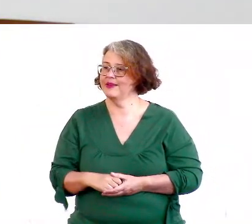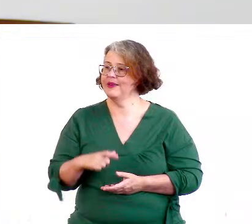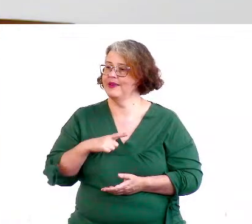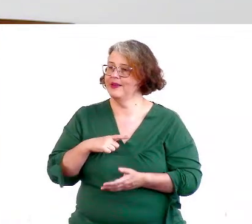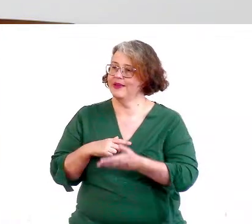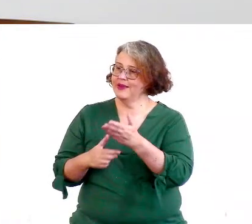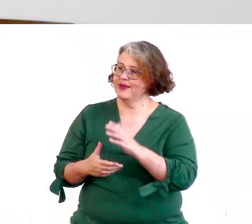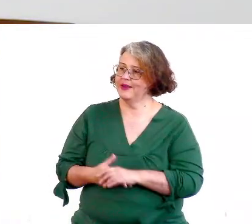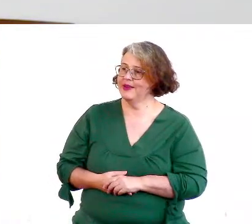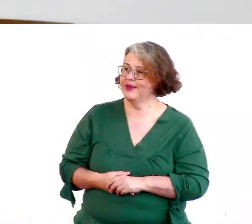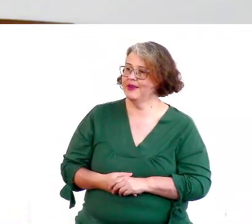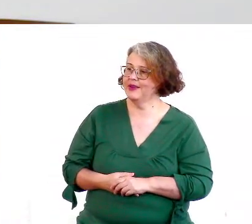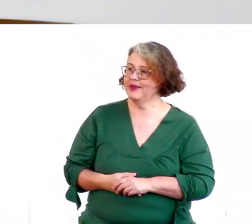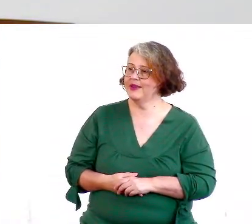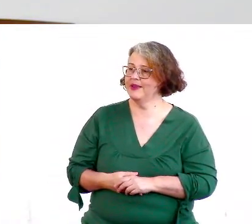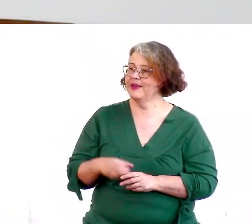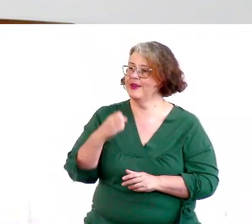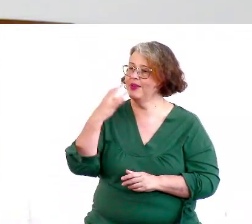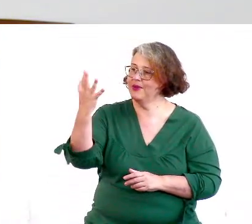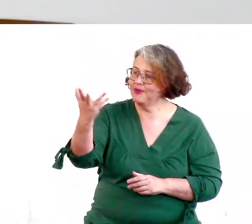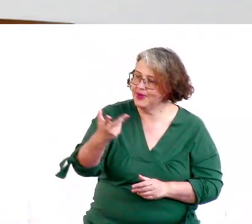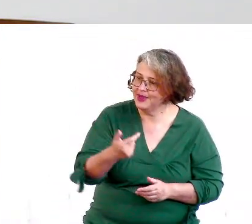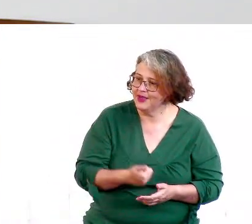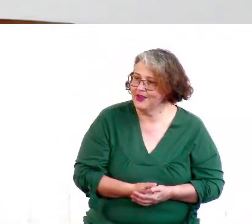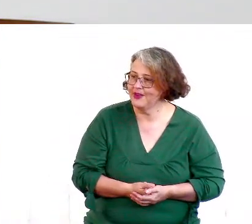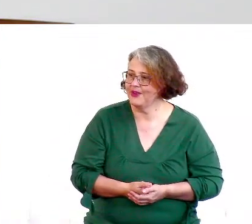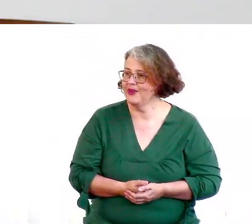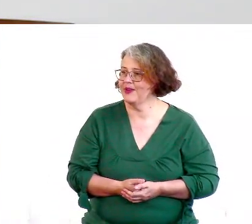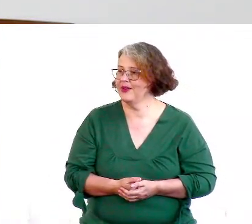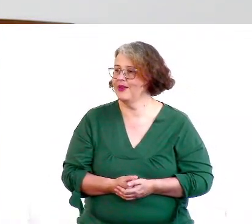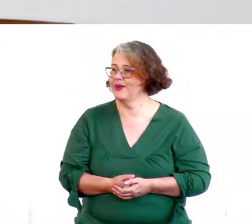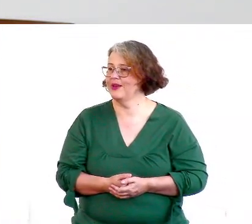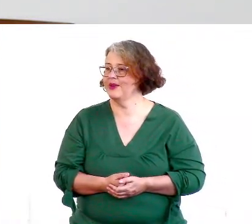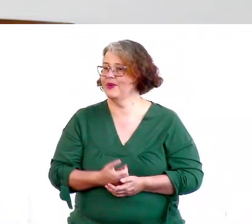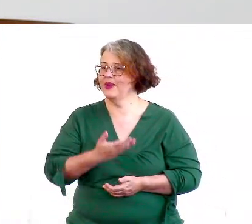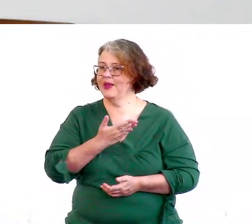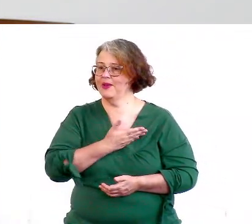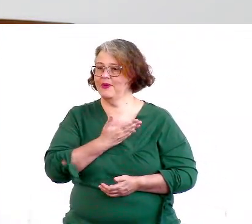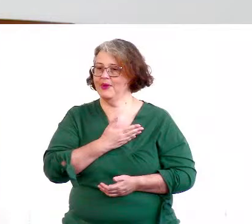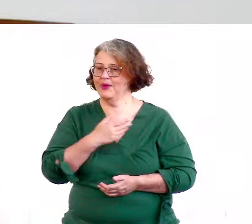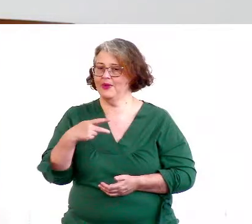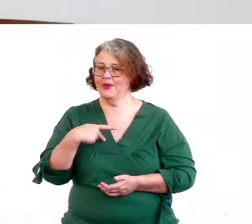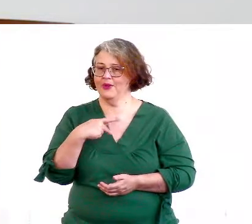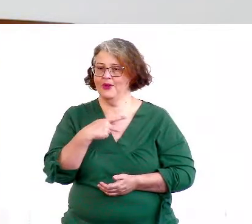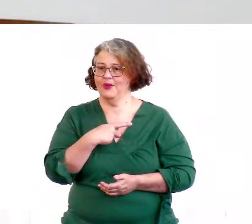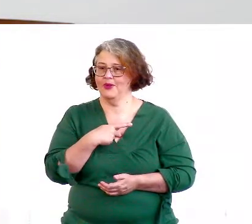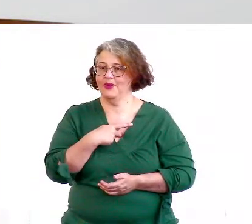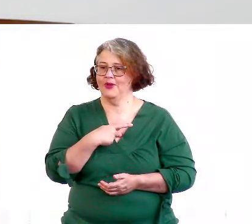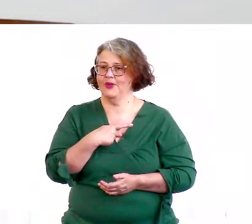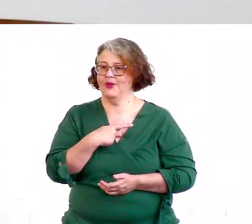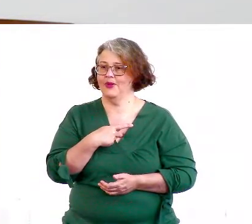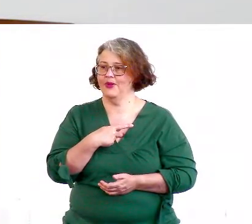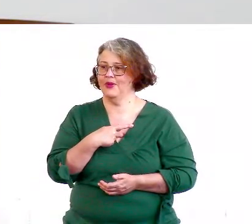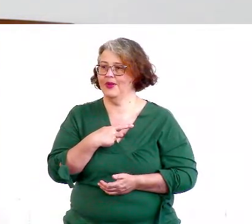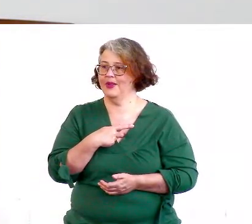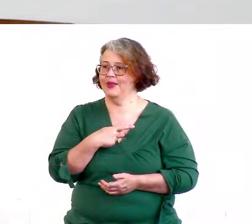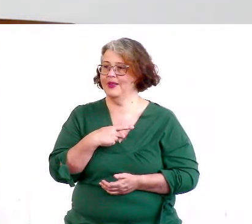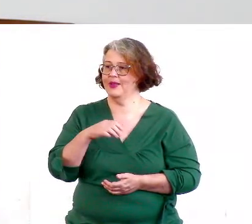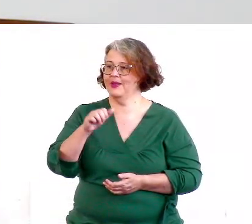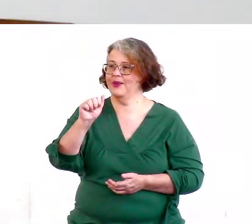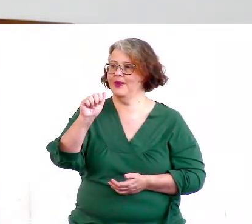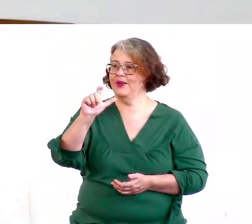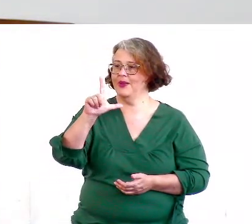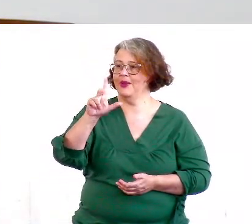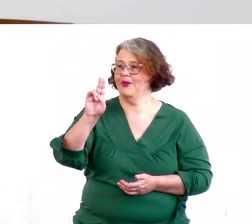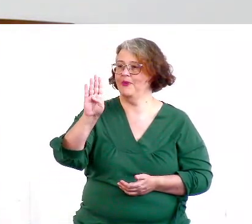Éder, são bem-vindíssimas todos, são amigos do reverendo Alberto, são lá da igreja de Pinheiros, conosco pela